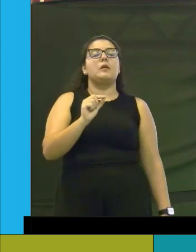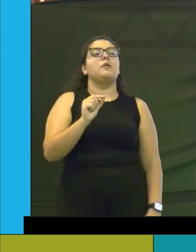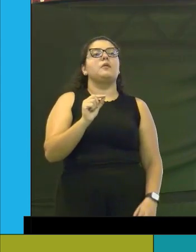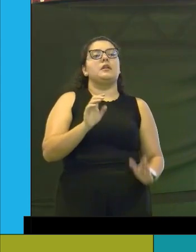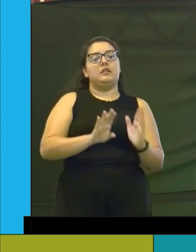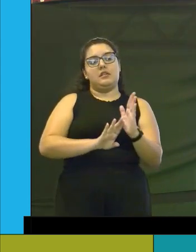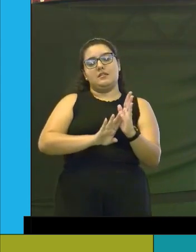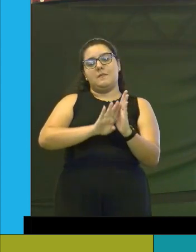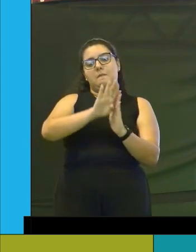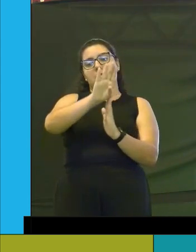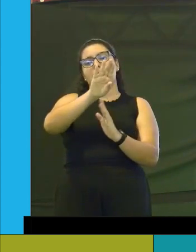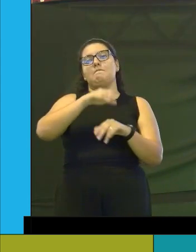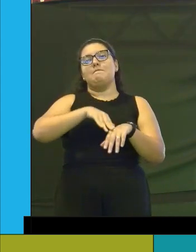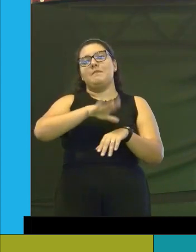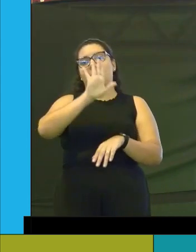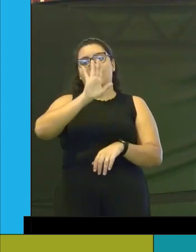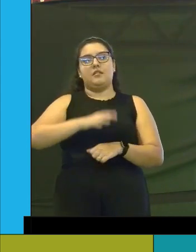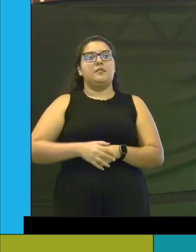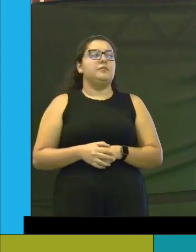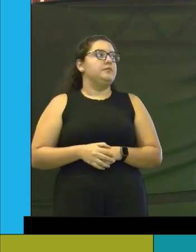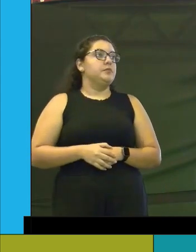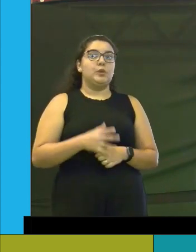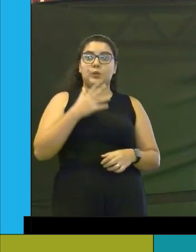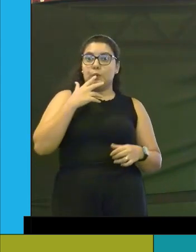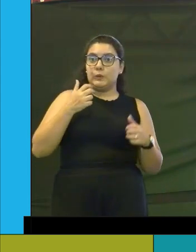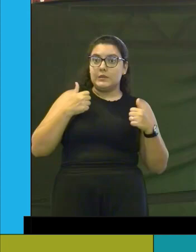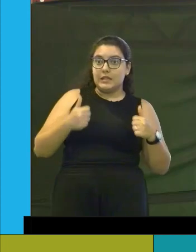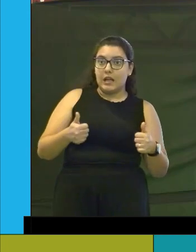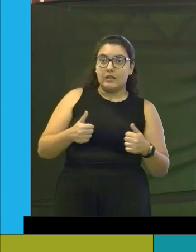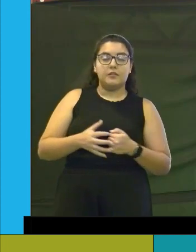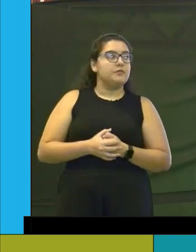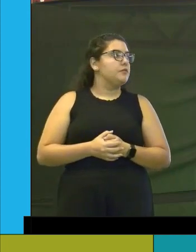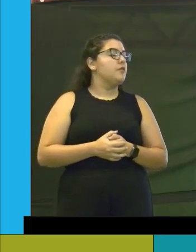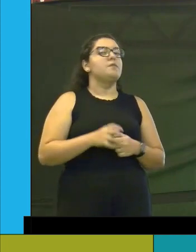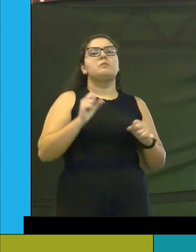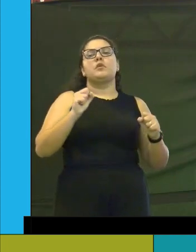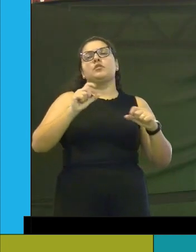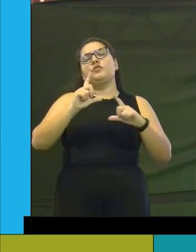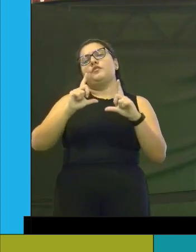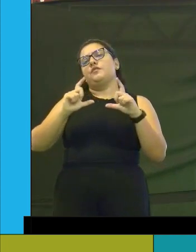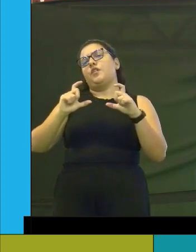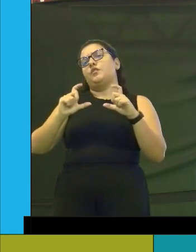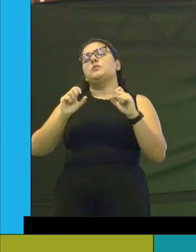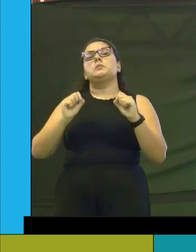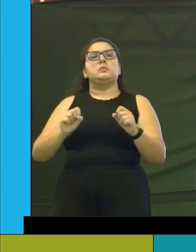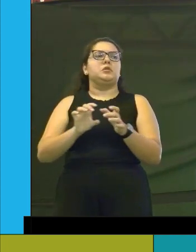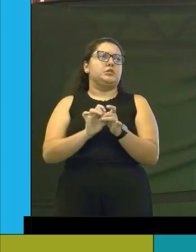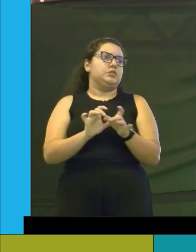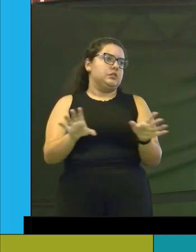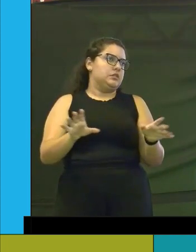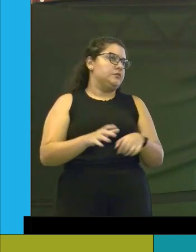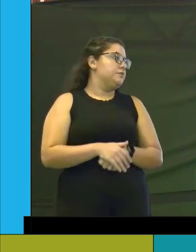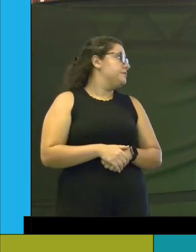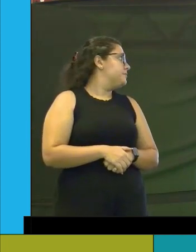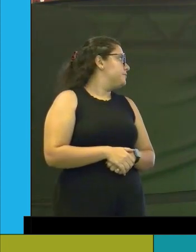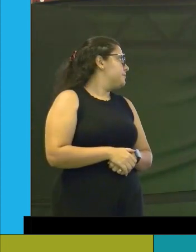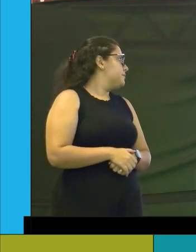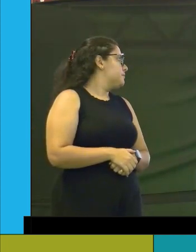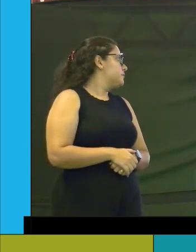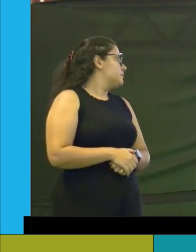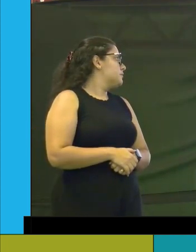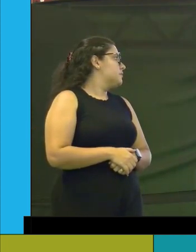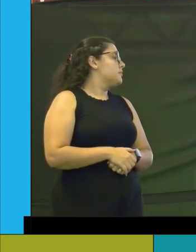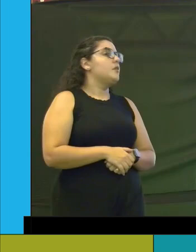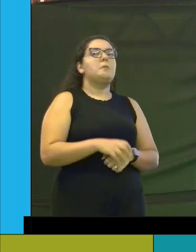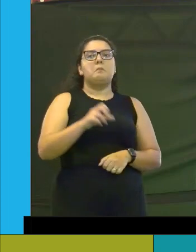quê? Inclinação. Tudo certo, pessoal? Quem quiser tirar uma foto aí, fica Perfeito, à vontade, mestre. viu? É importante, tá, pessoal? Quem